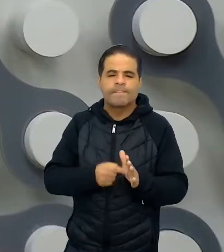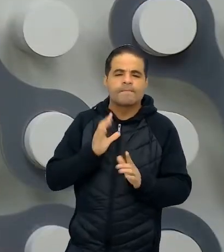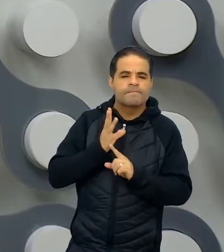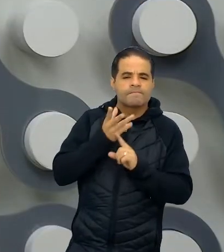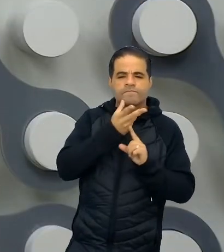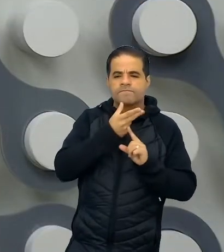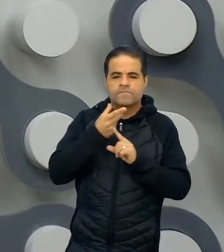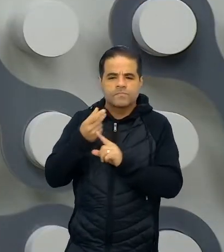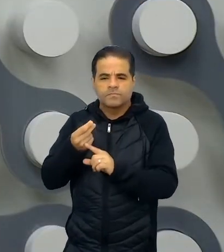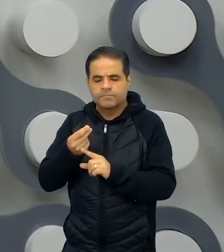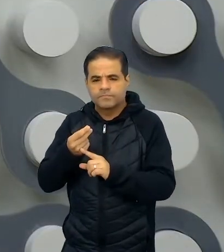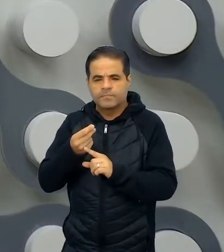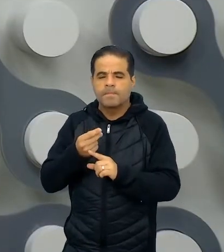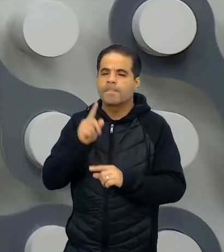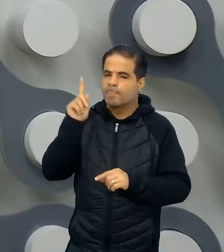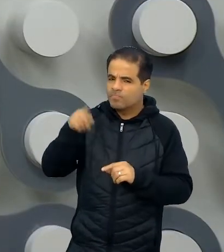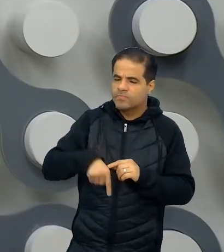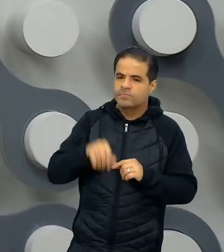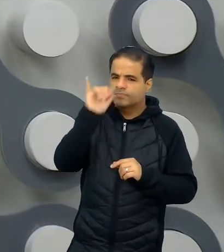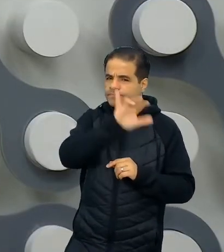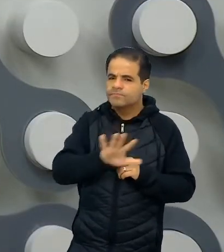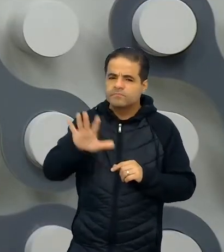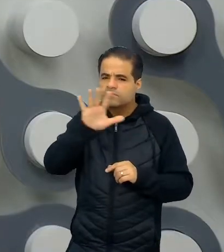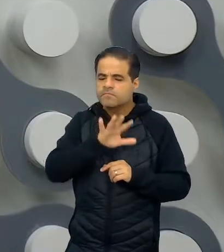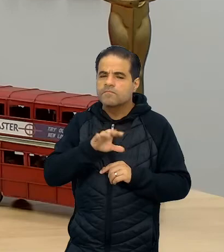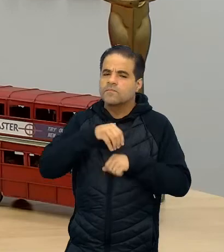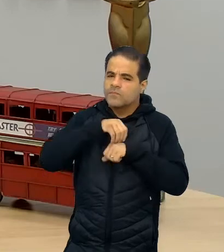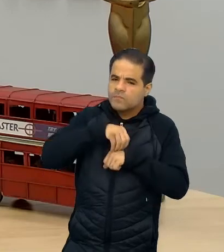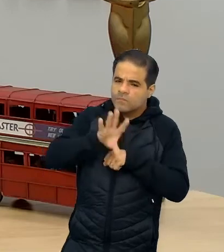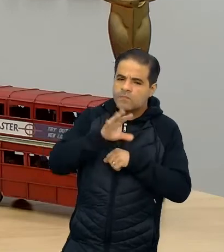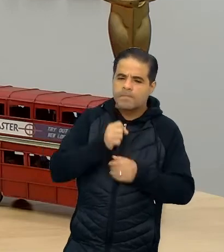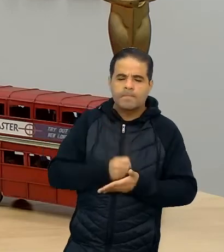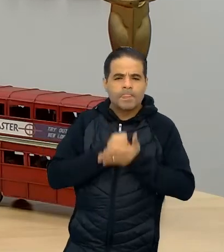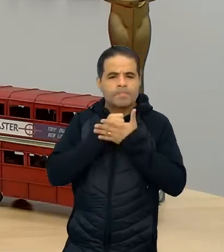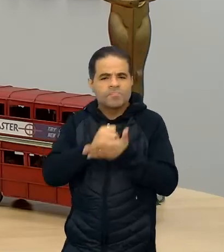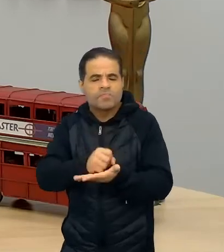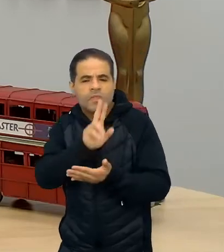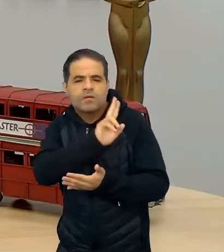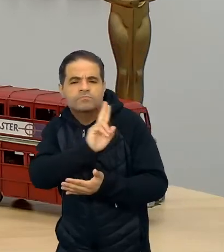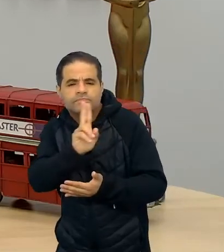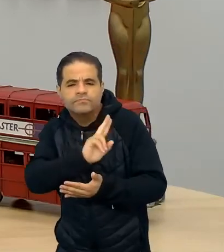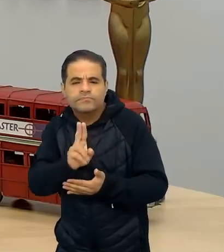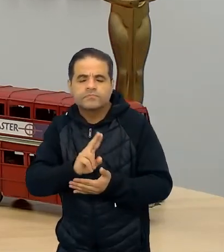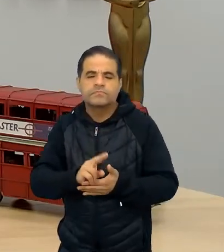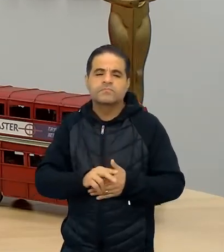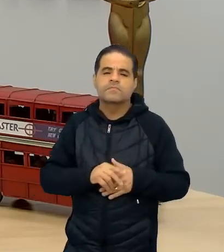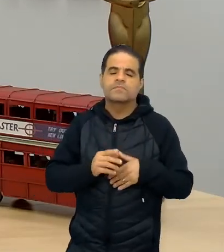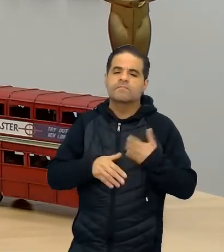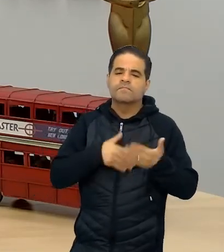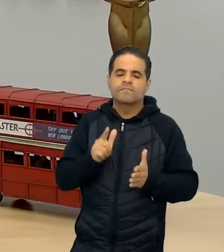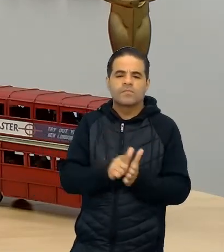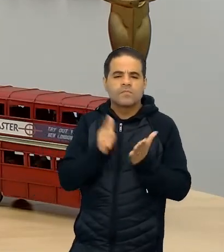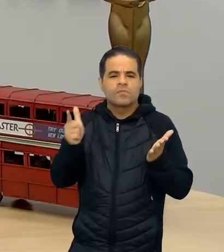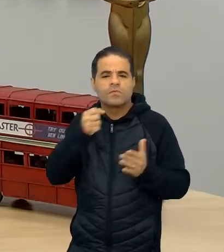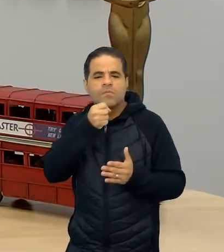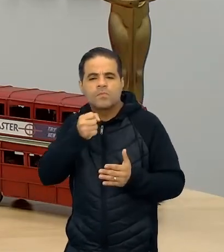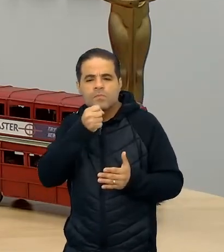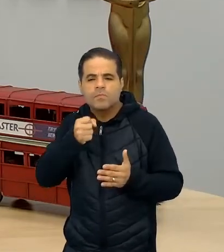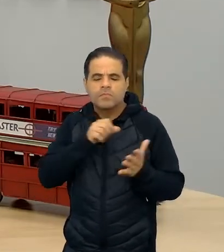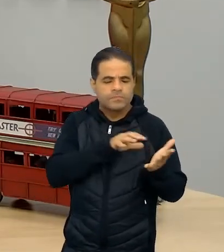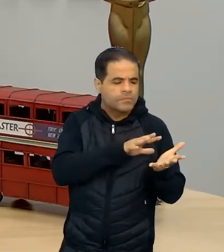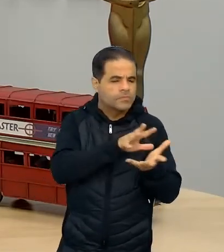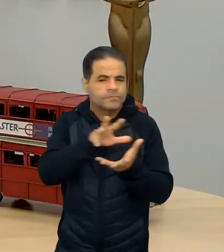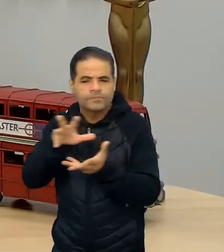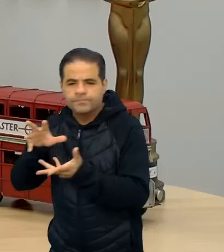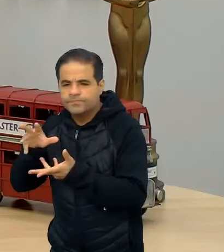ar. E que Já vem de cara. essa imagem fosse levar o seu nome para o boom do jornalismo esportivo. No